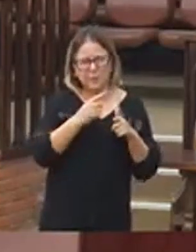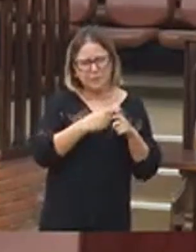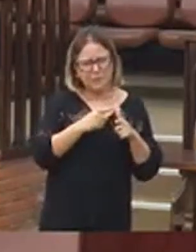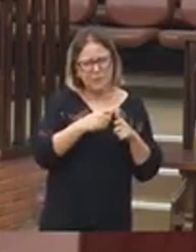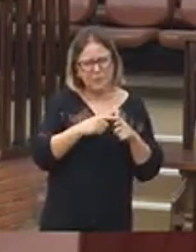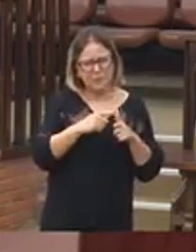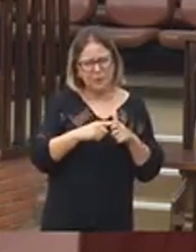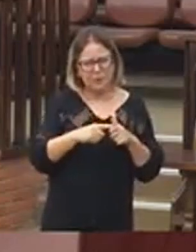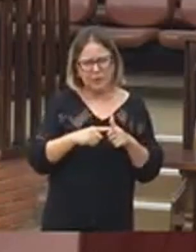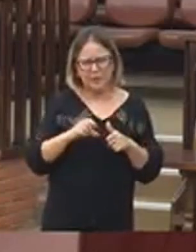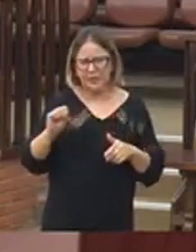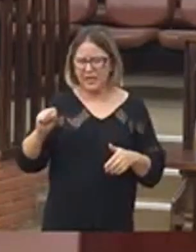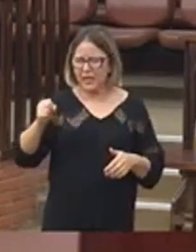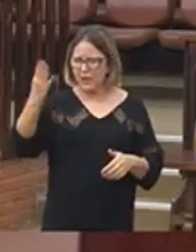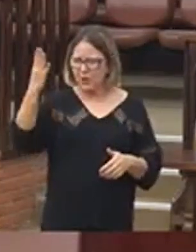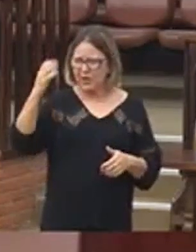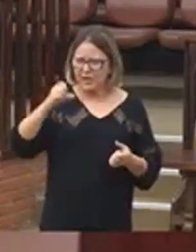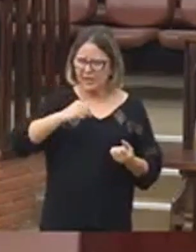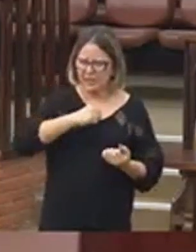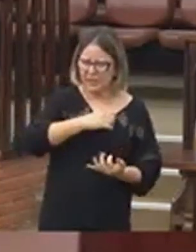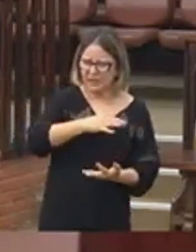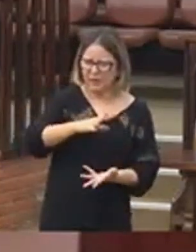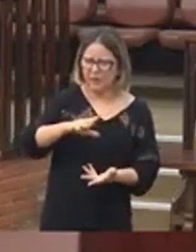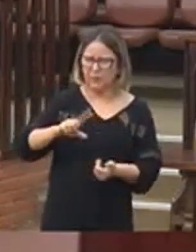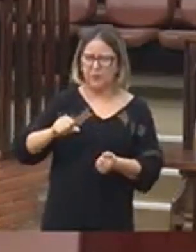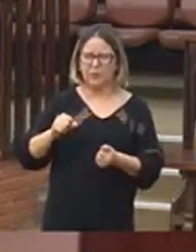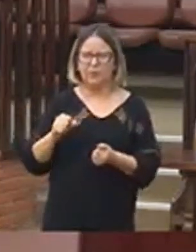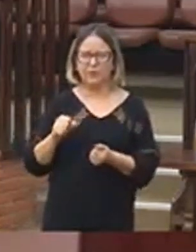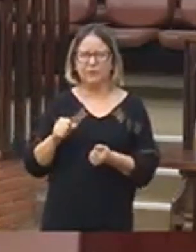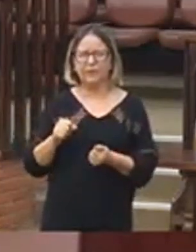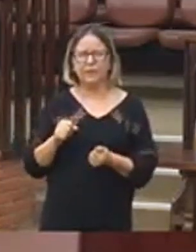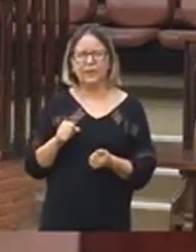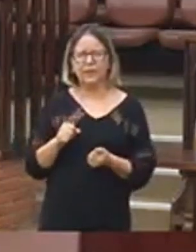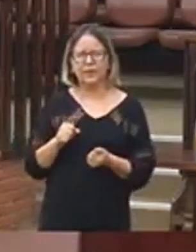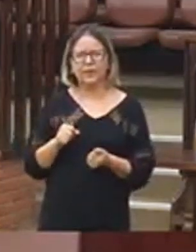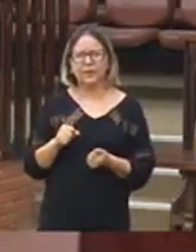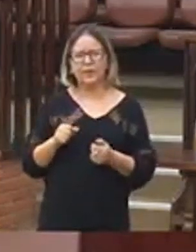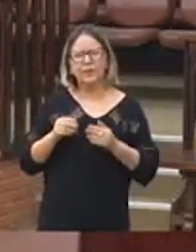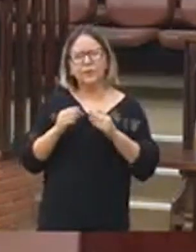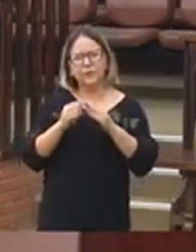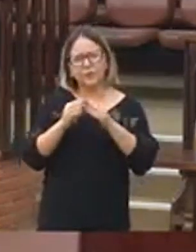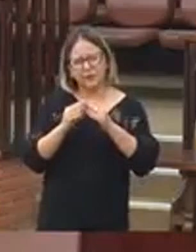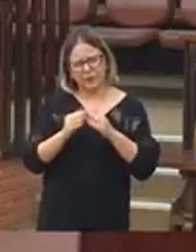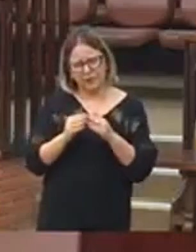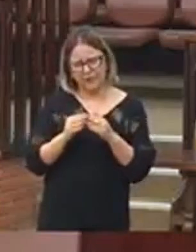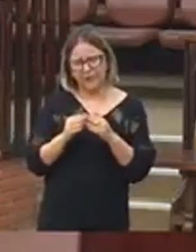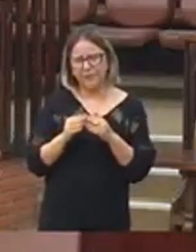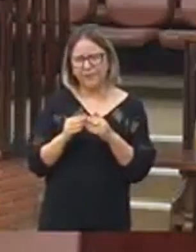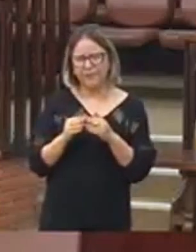mundo, pedindo ao Senhor que de alguma maneira